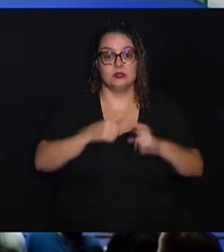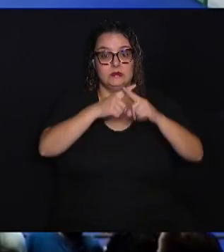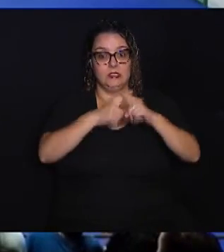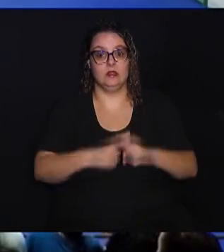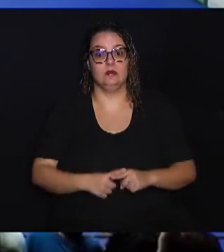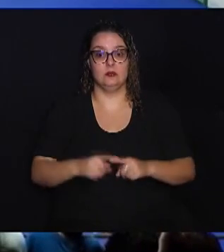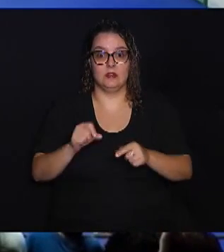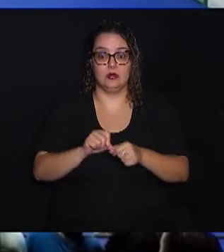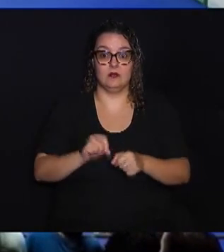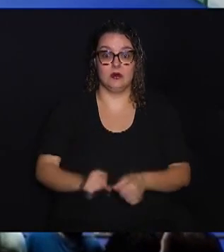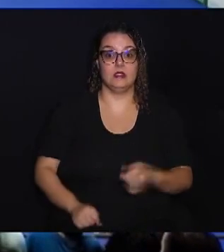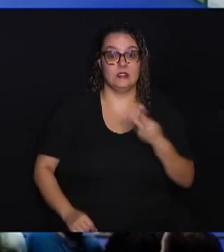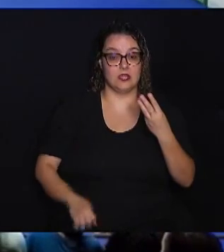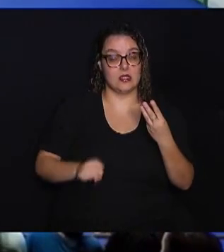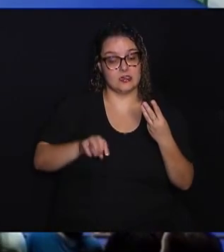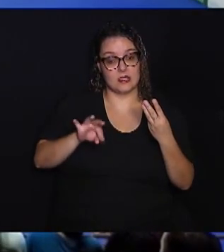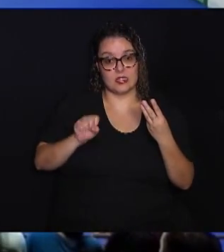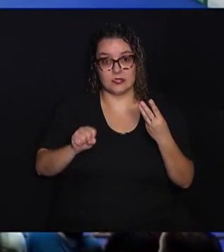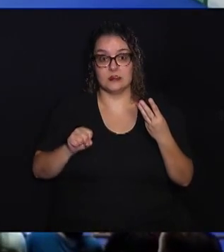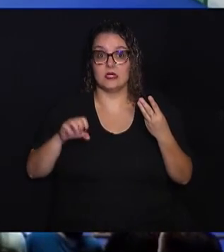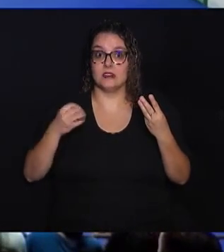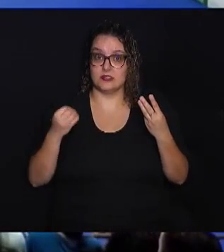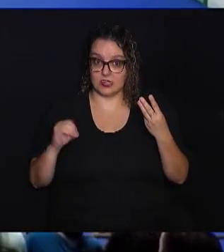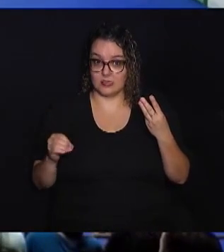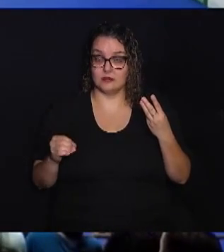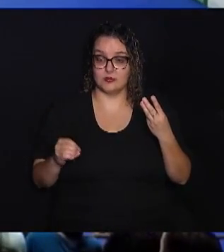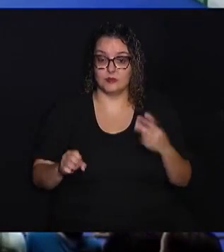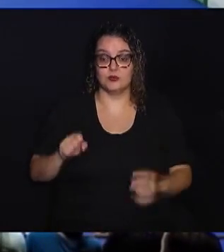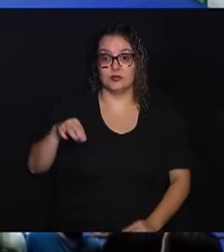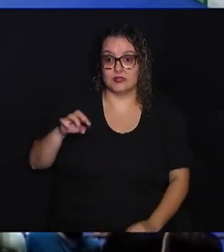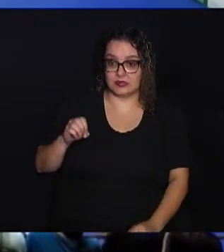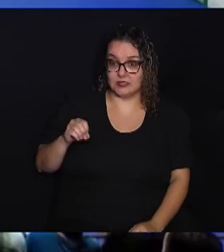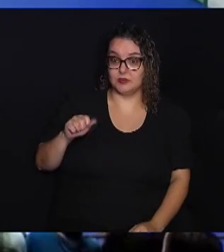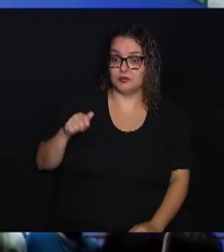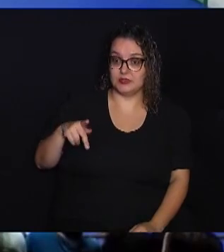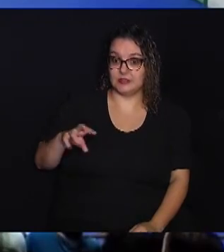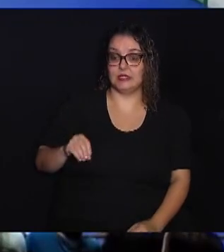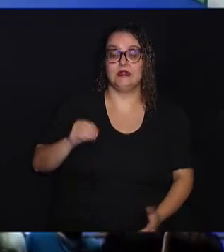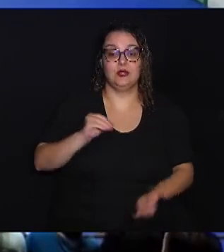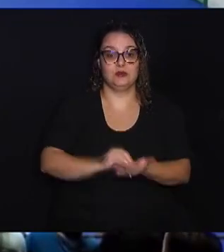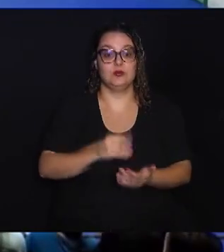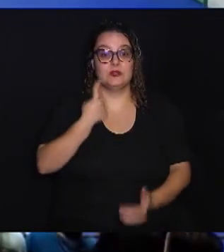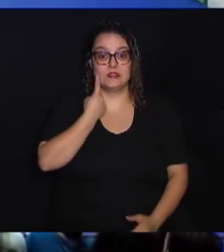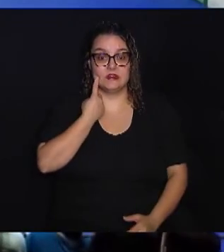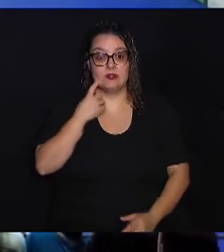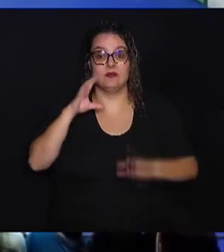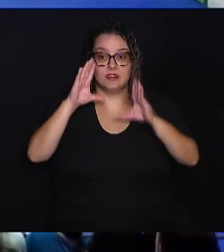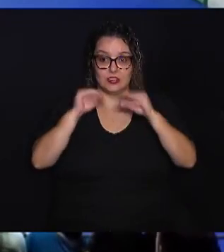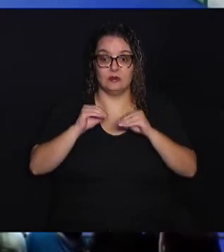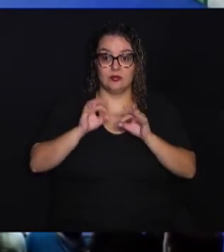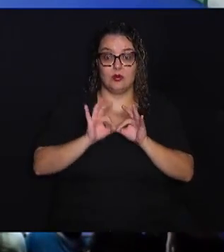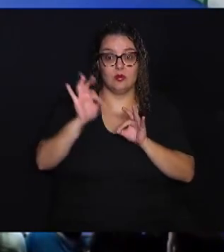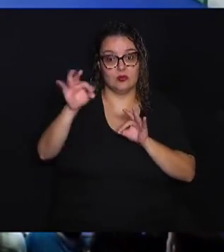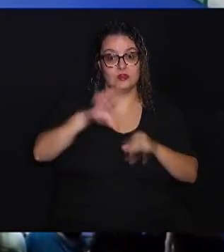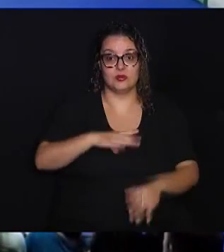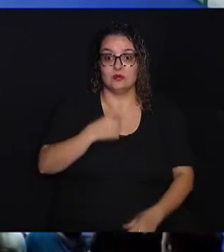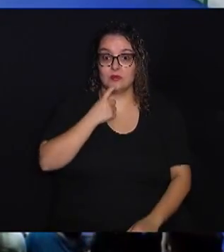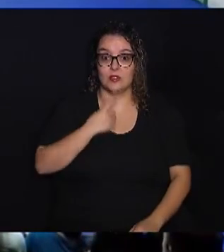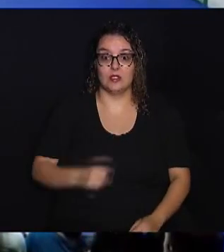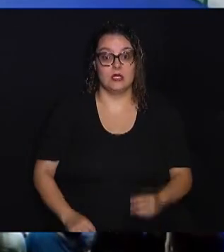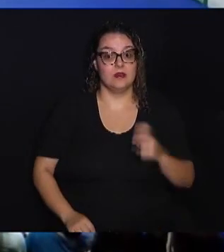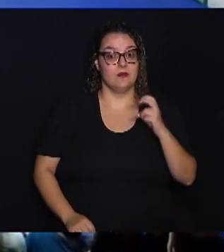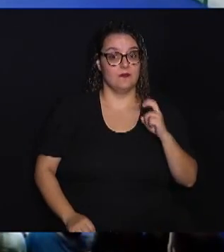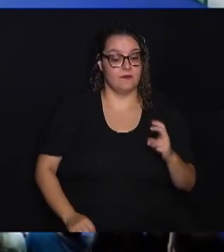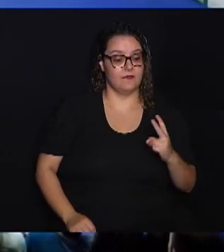fazer 3-0 no Santo André na noite da última sexta-feira fora de casa, com parciais de